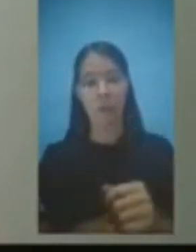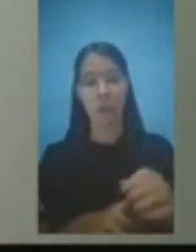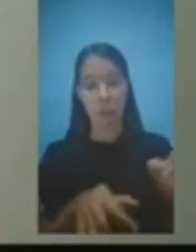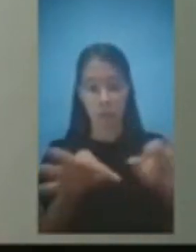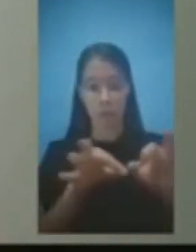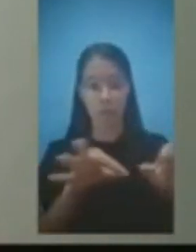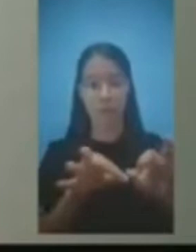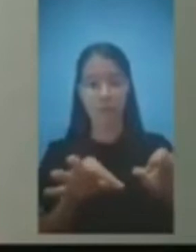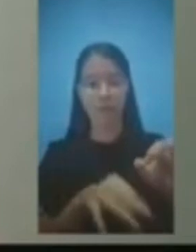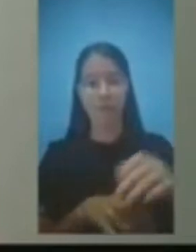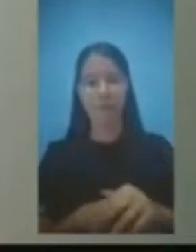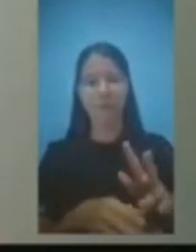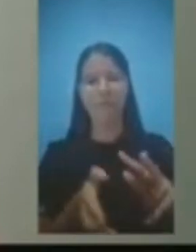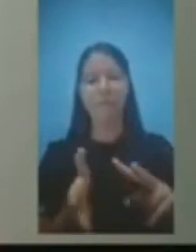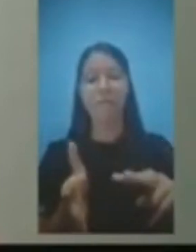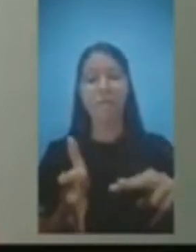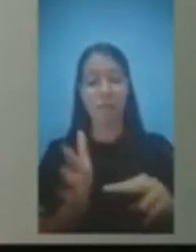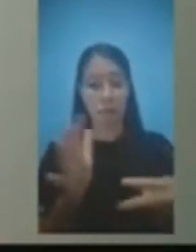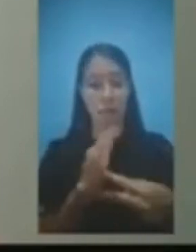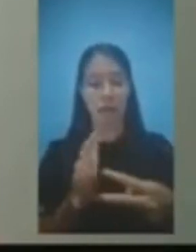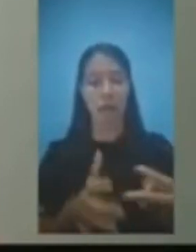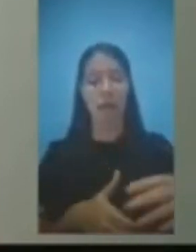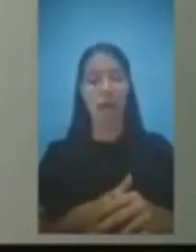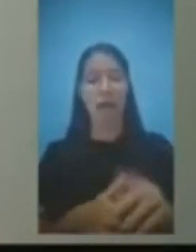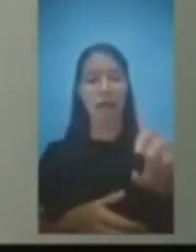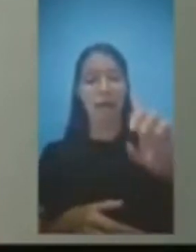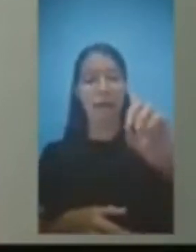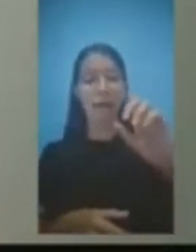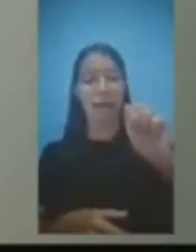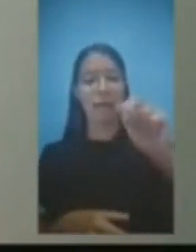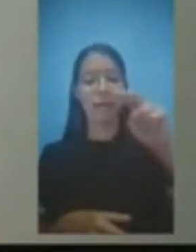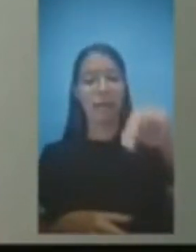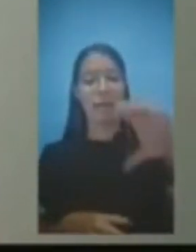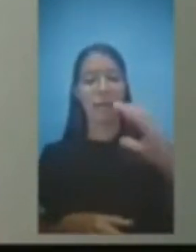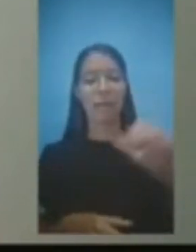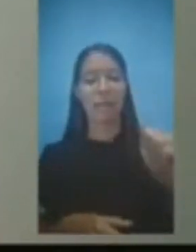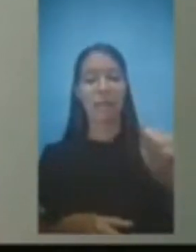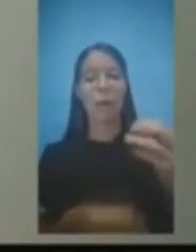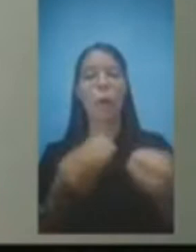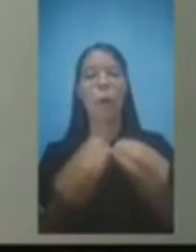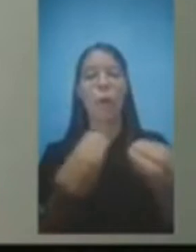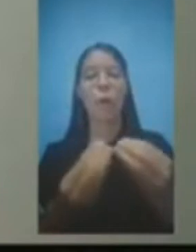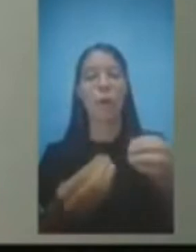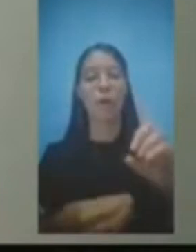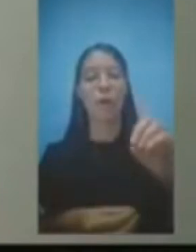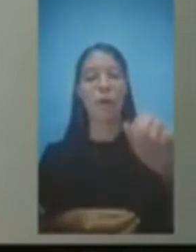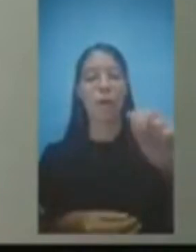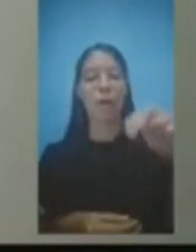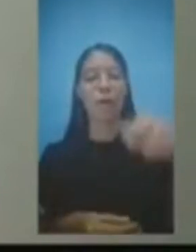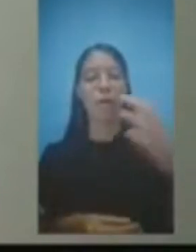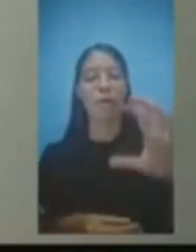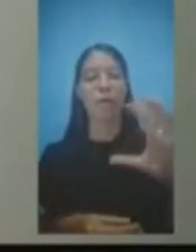deficiência que eu tive, que eu quebrei o joelho, eu criei uma oficina que se chama Oficina Mãos que